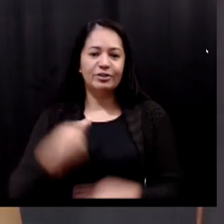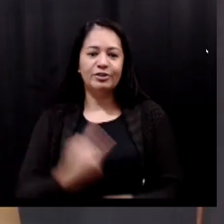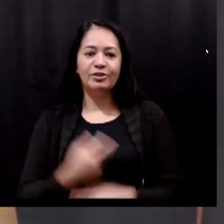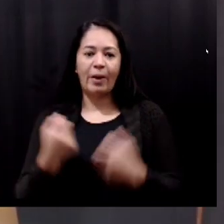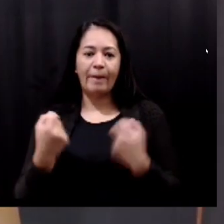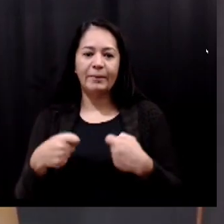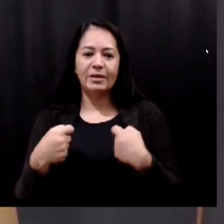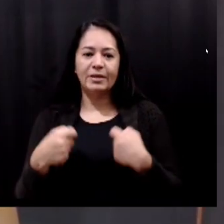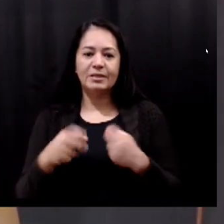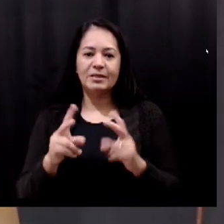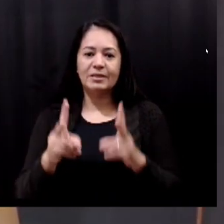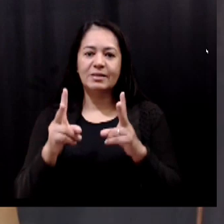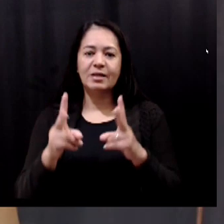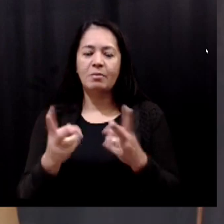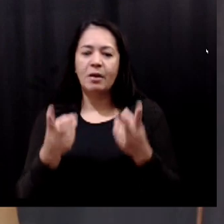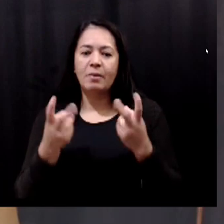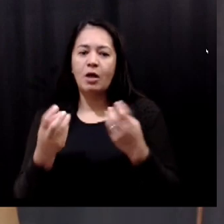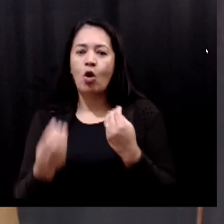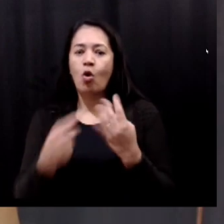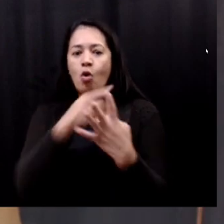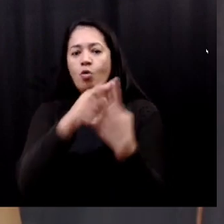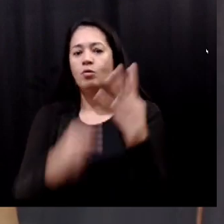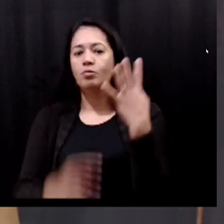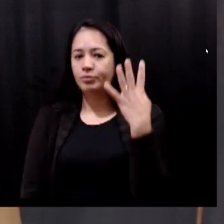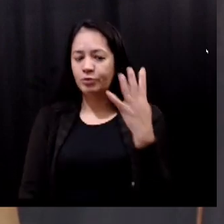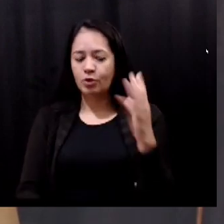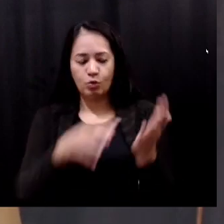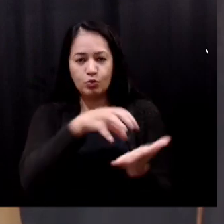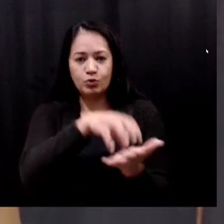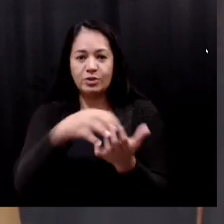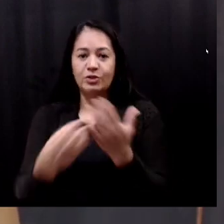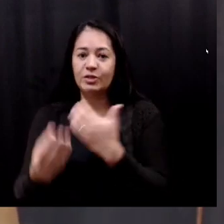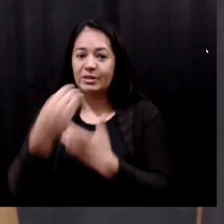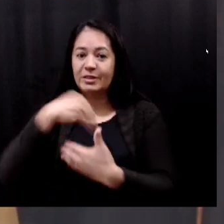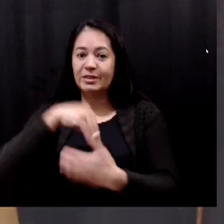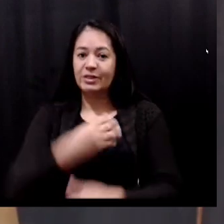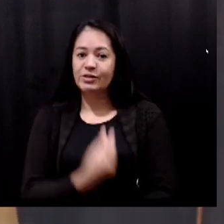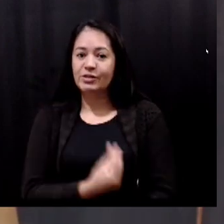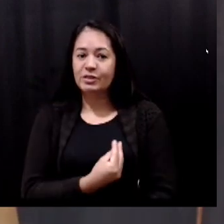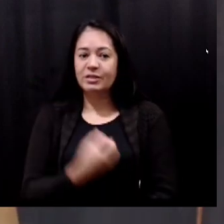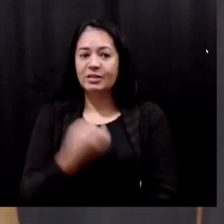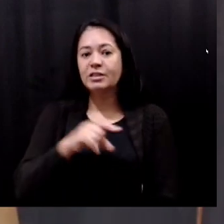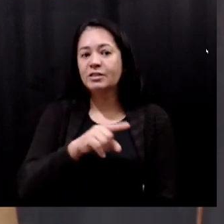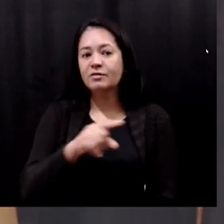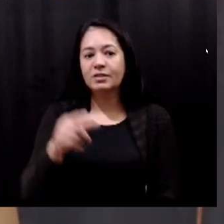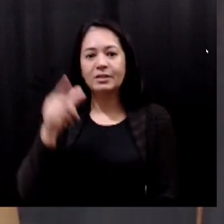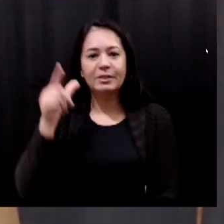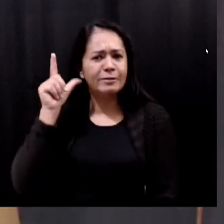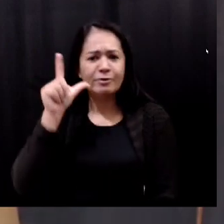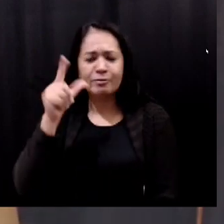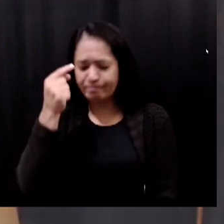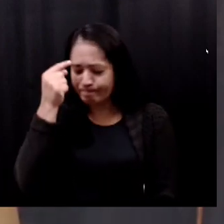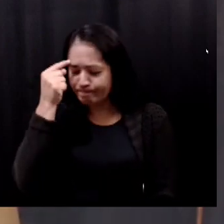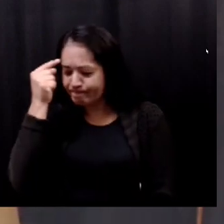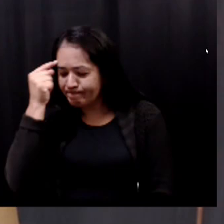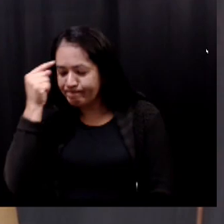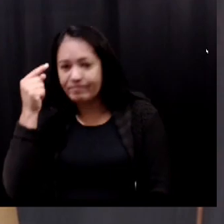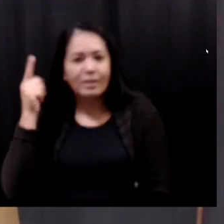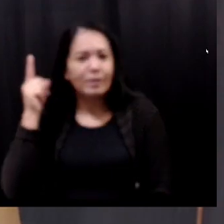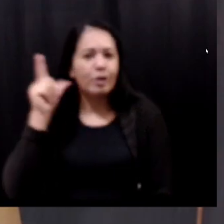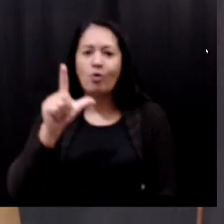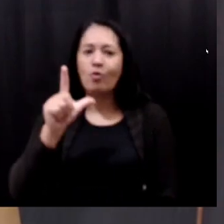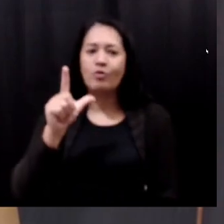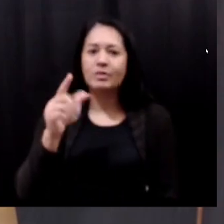verificar como estão esses 4 setores dentro da nossa vida. Se você já não consegue mais pensar, se você já não consegue mais prestar atenção